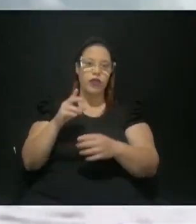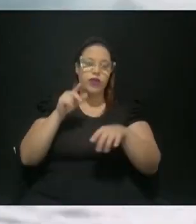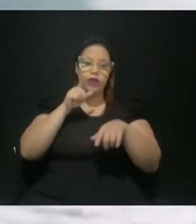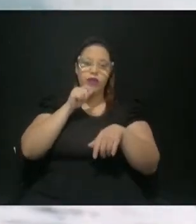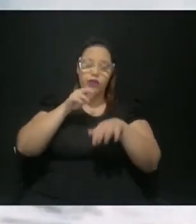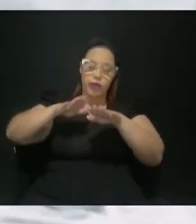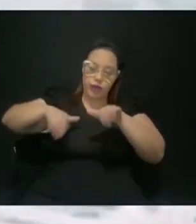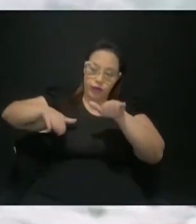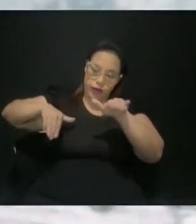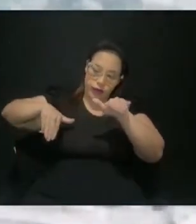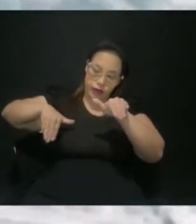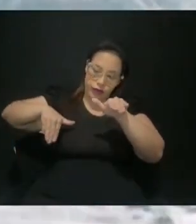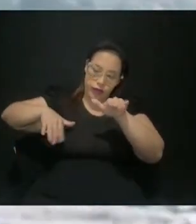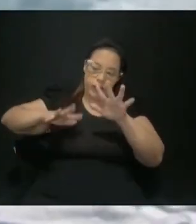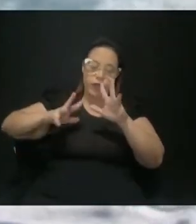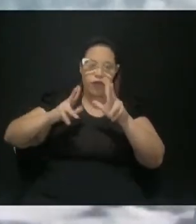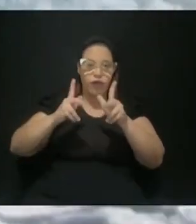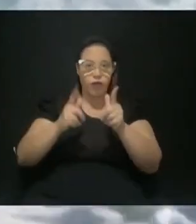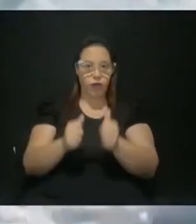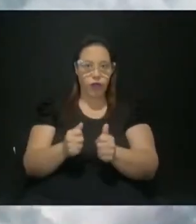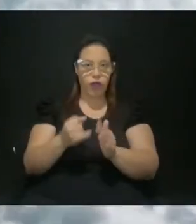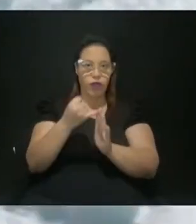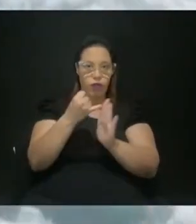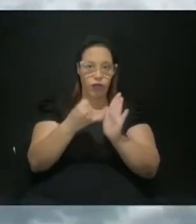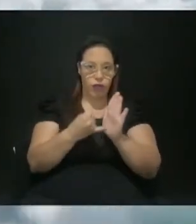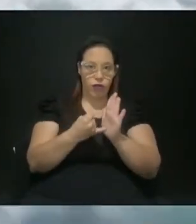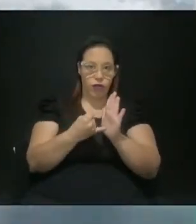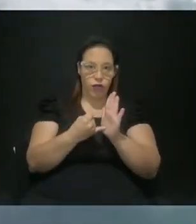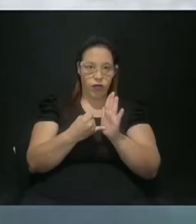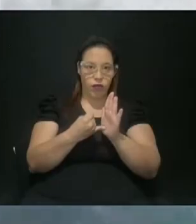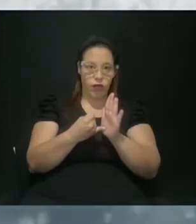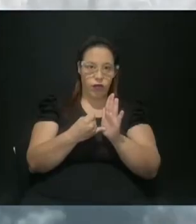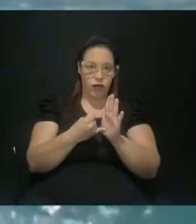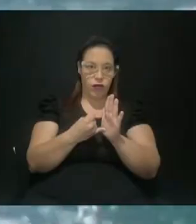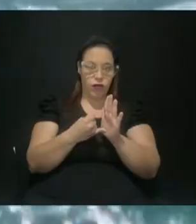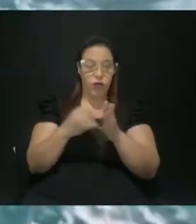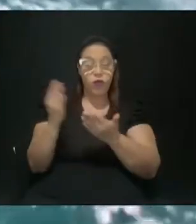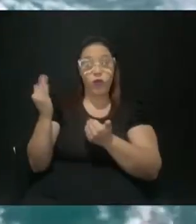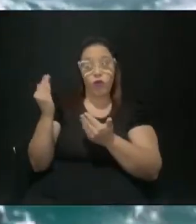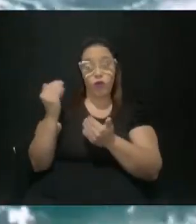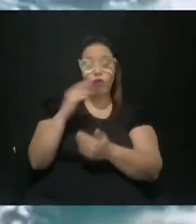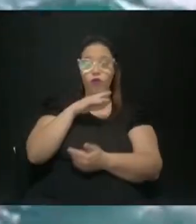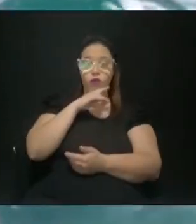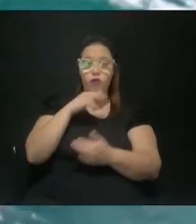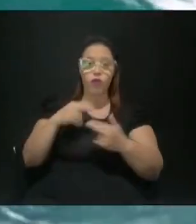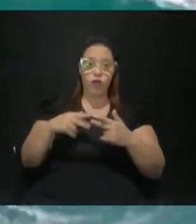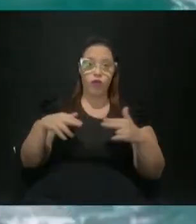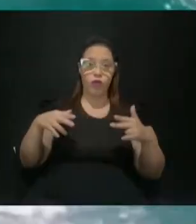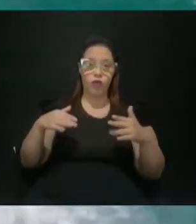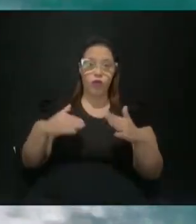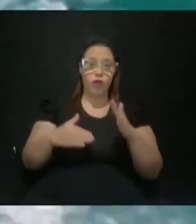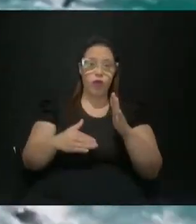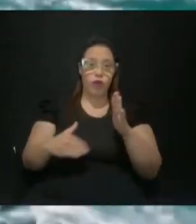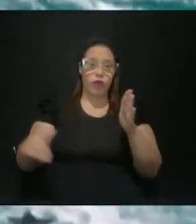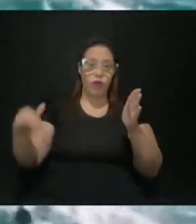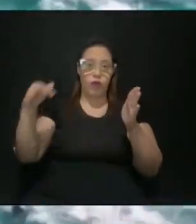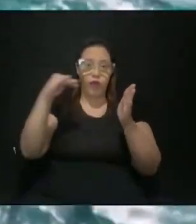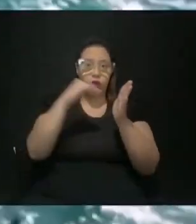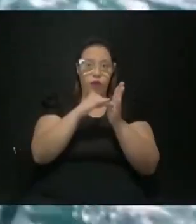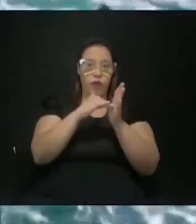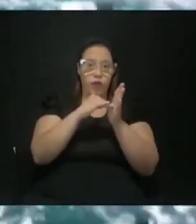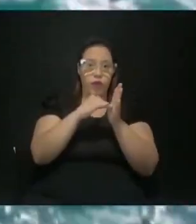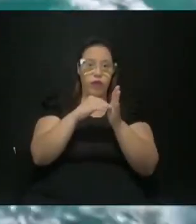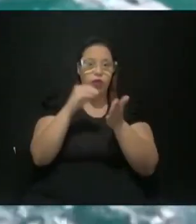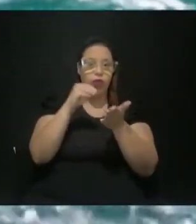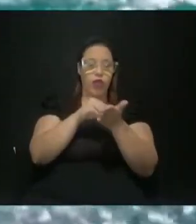maioria, segundo a instituição, é formada por animais jovens, que em seu primeiro ciclo migratório, devido à falta de